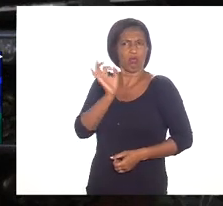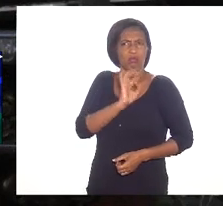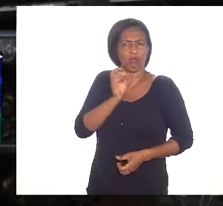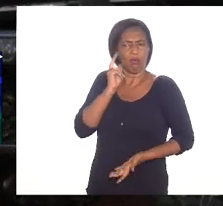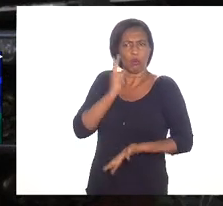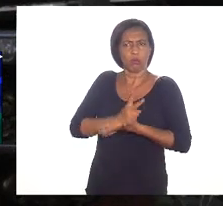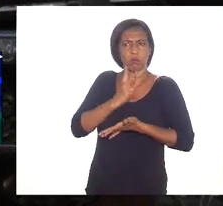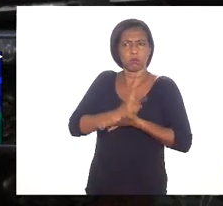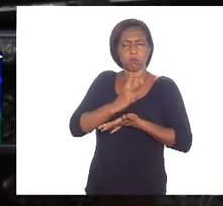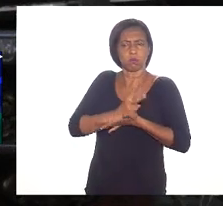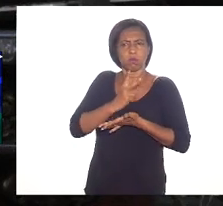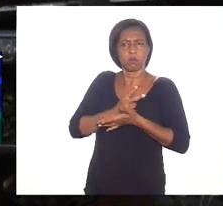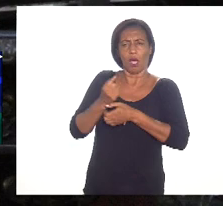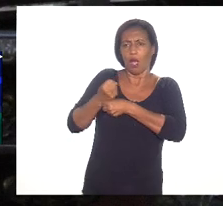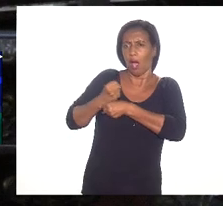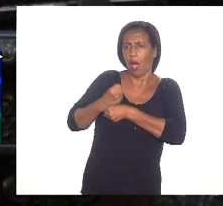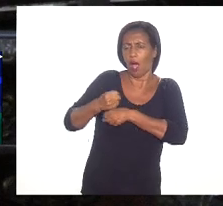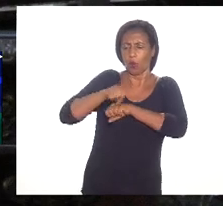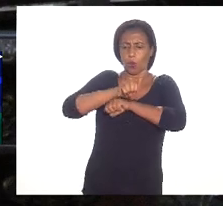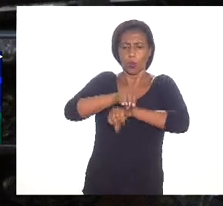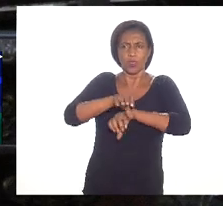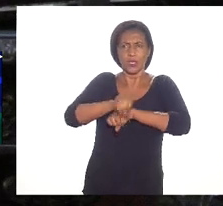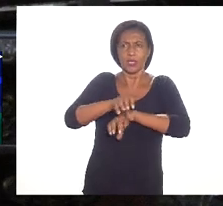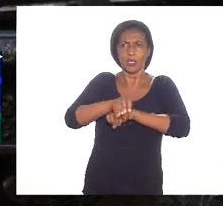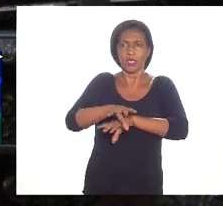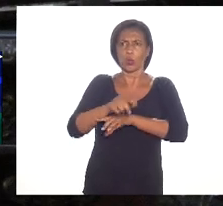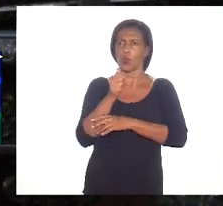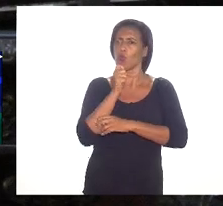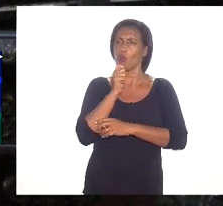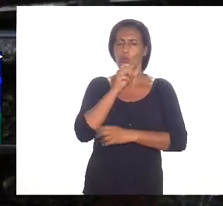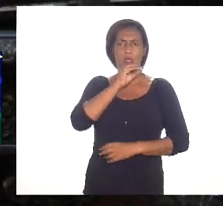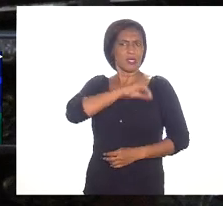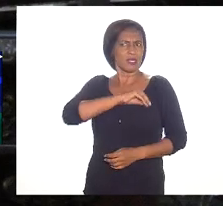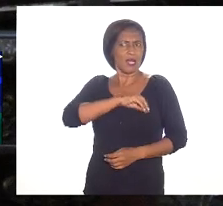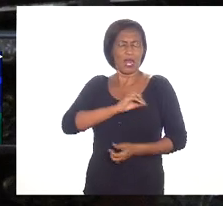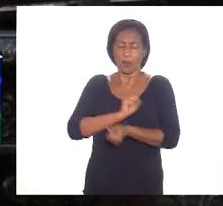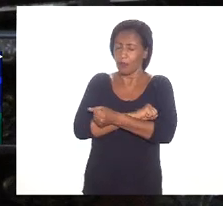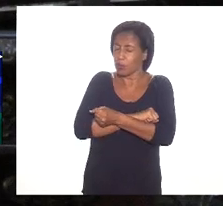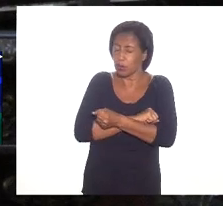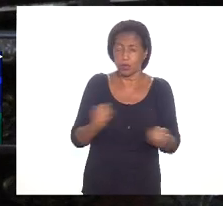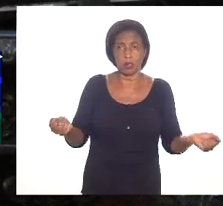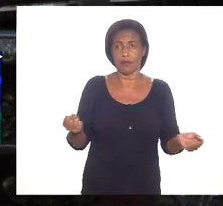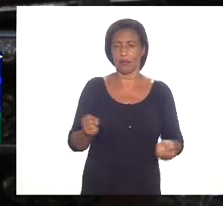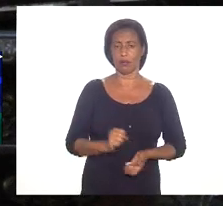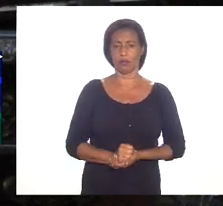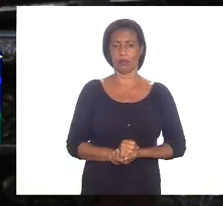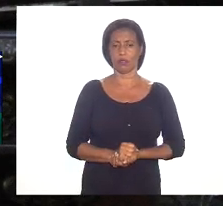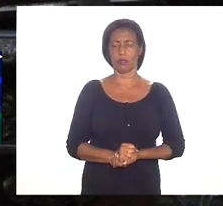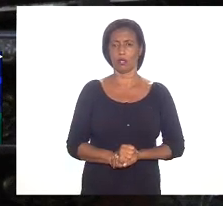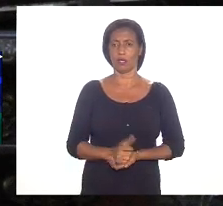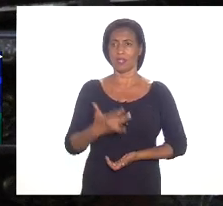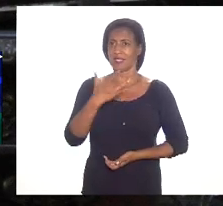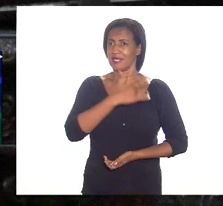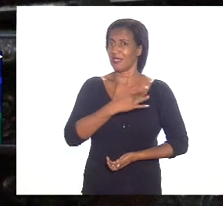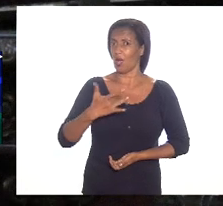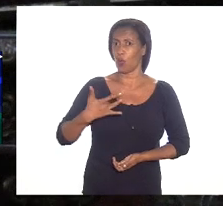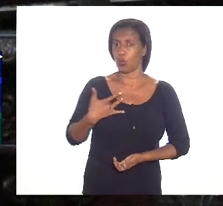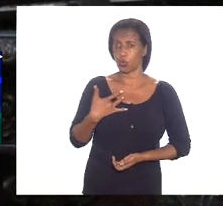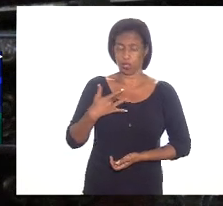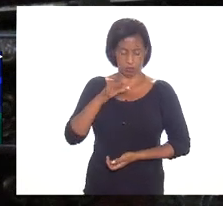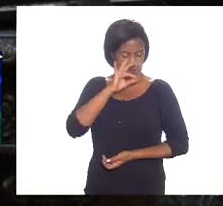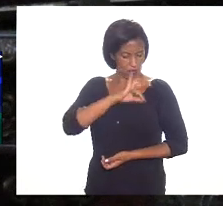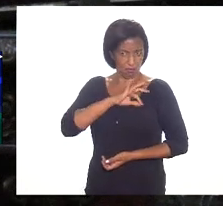e é impossível educação sem aumento a impossível a saúde sem